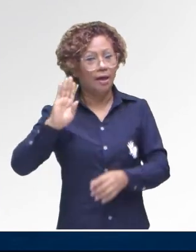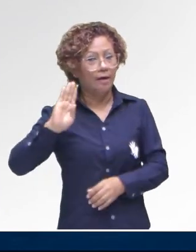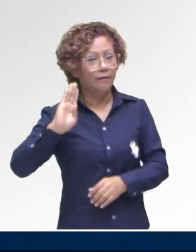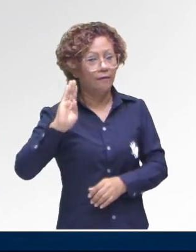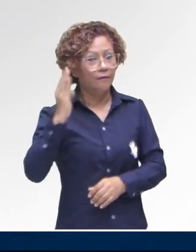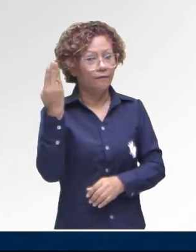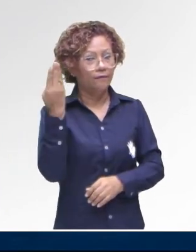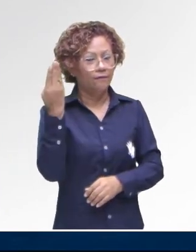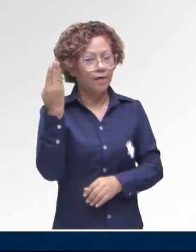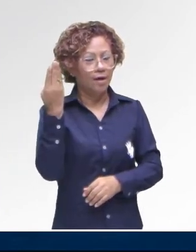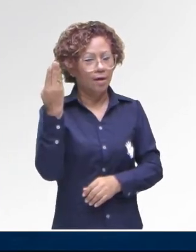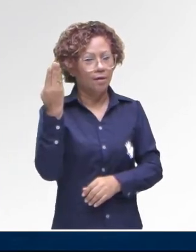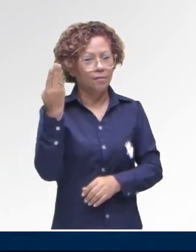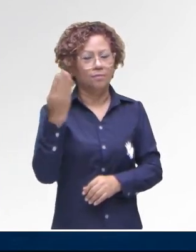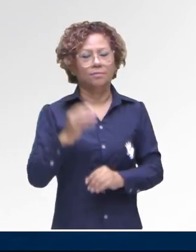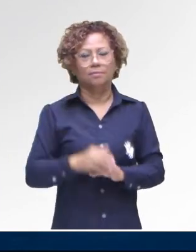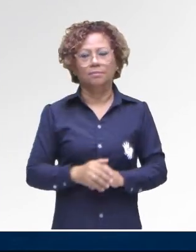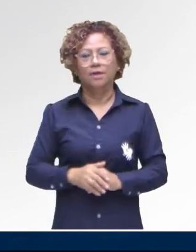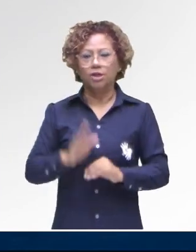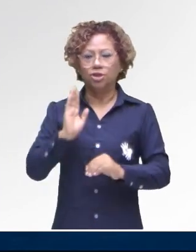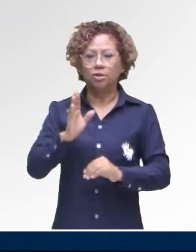exemplo 1 a verdadeira e agora a falsa.